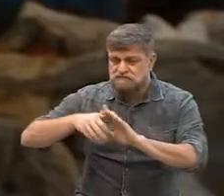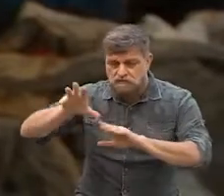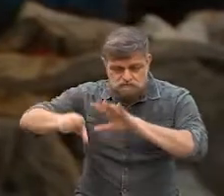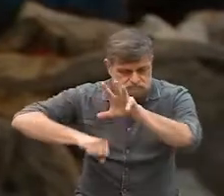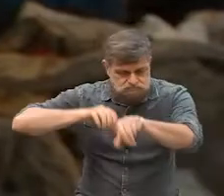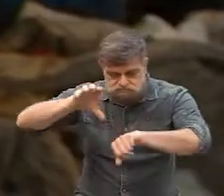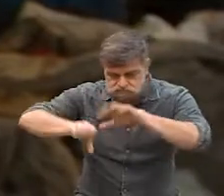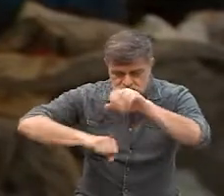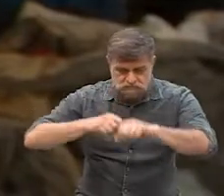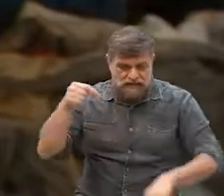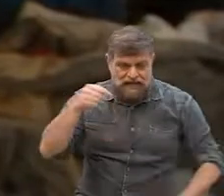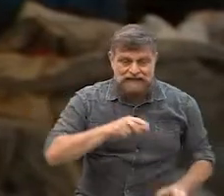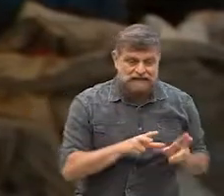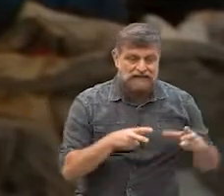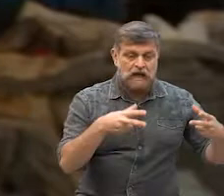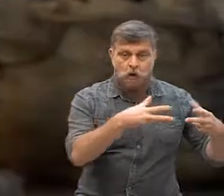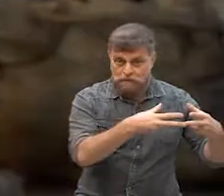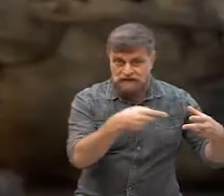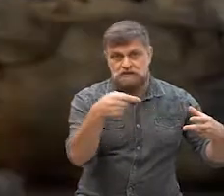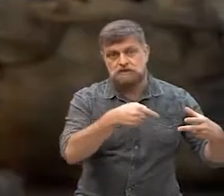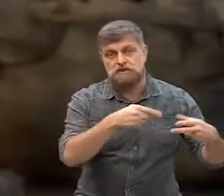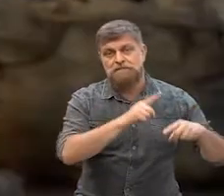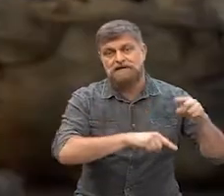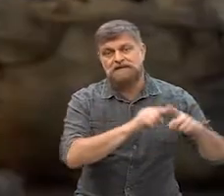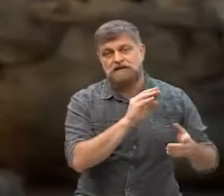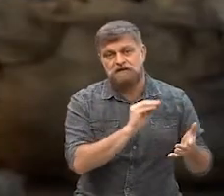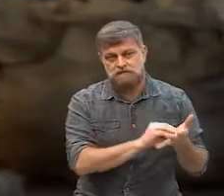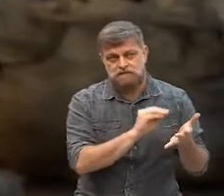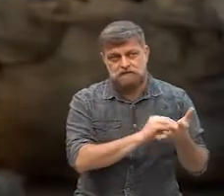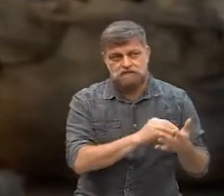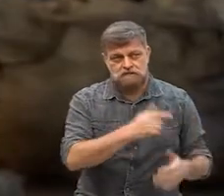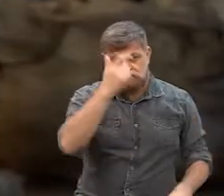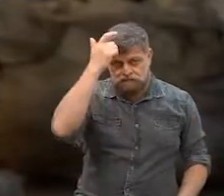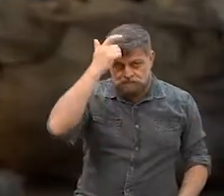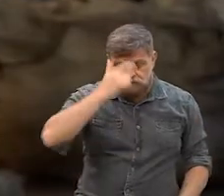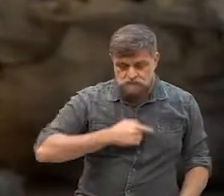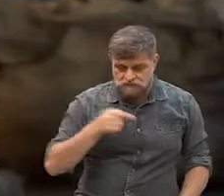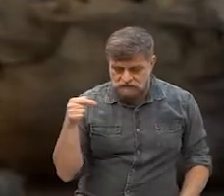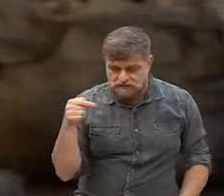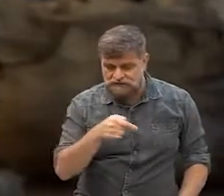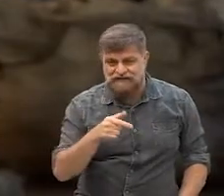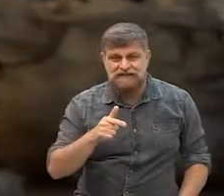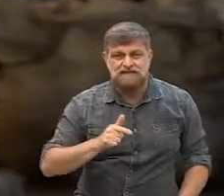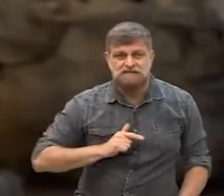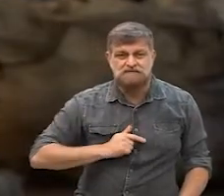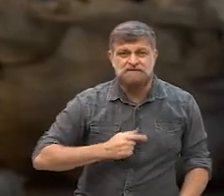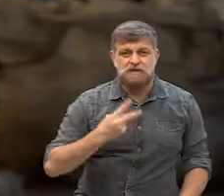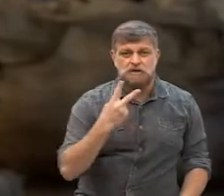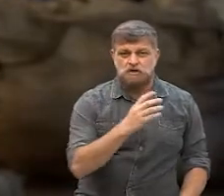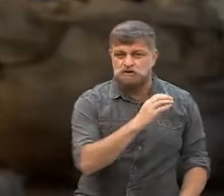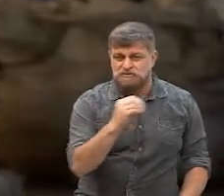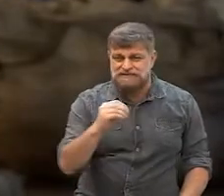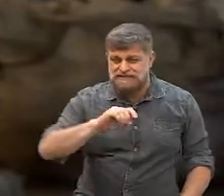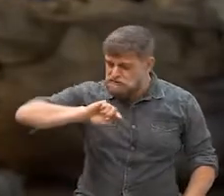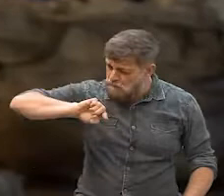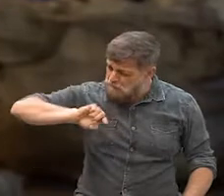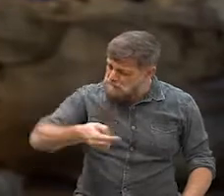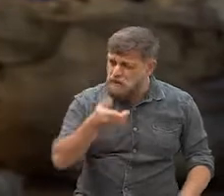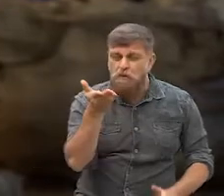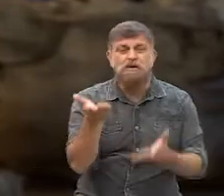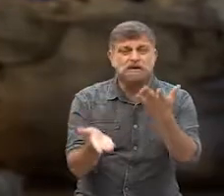então está faltando dentro das cooperativas. Eu já cheguei a triar nessa cooperativa 200 toneladas de material.